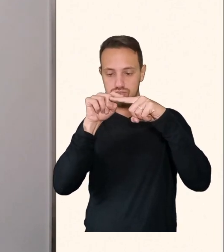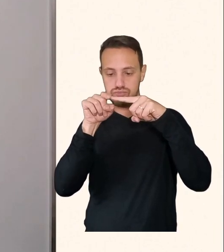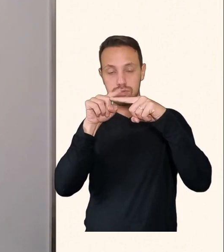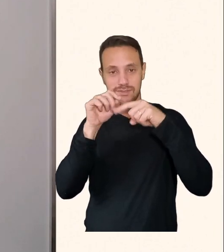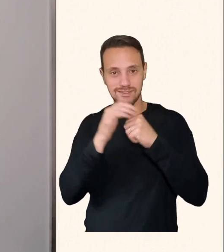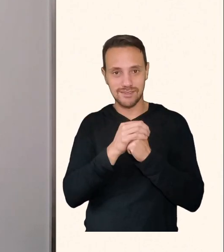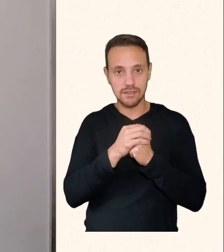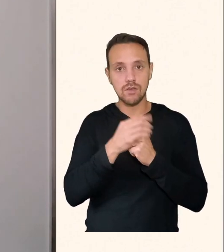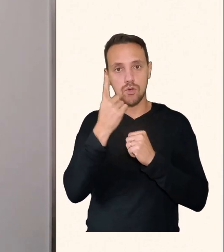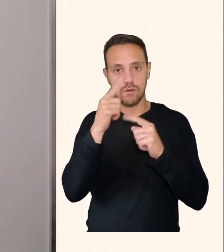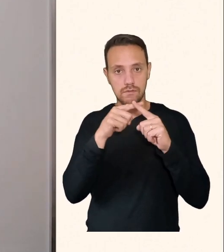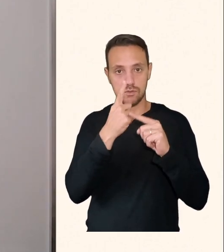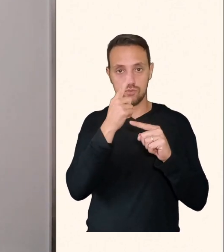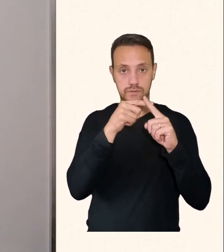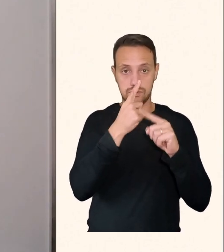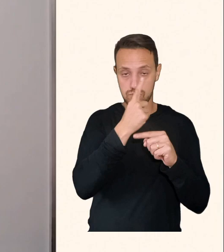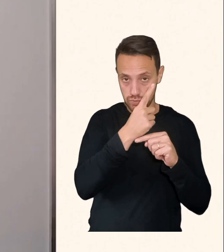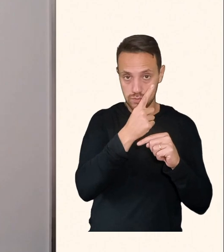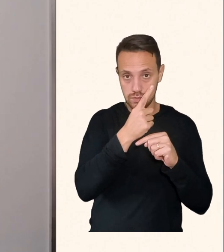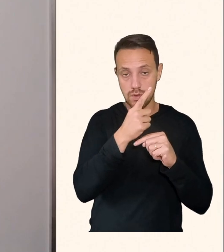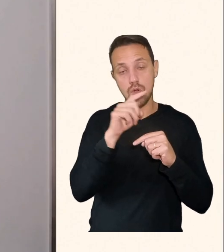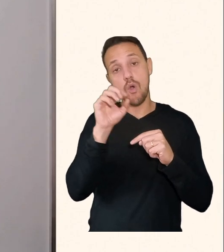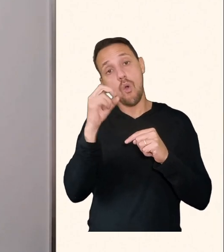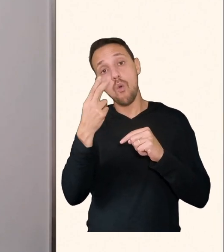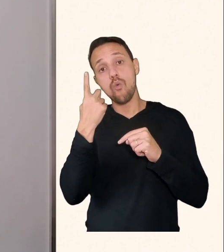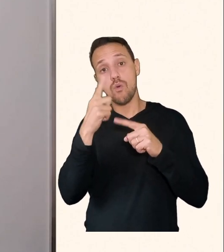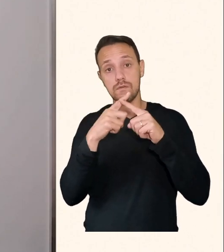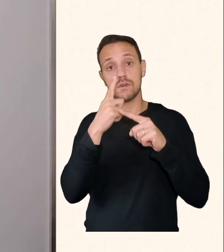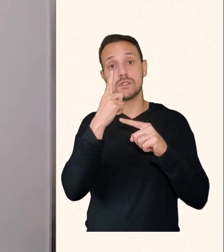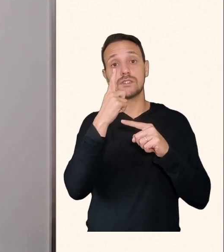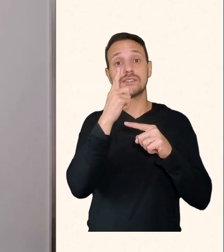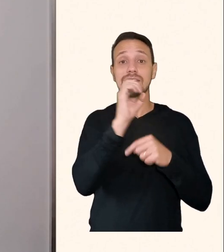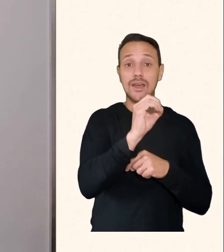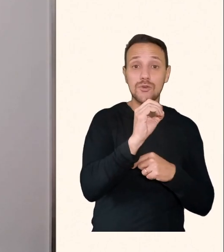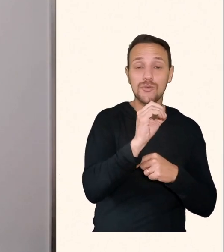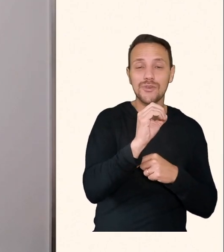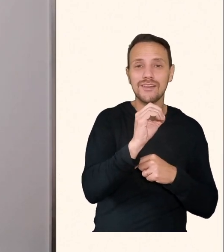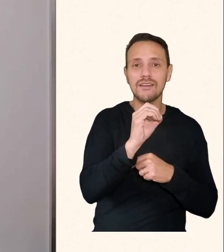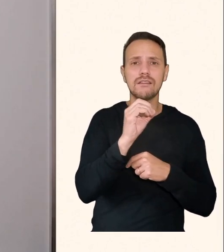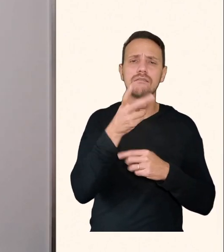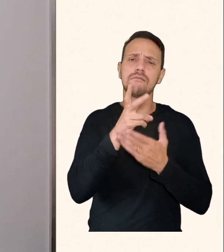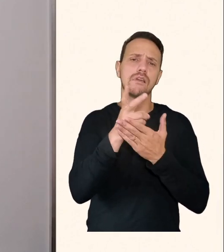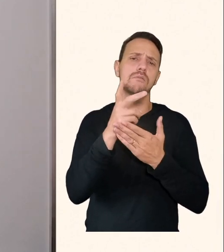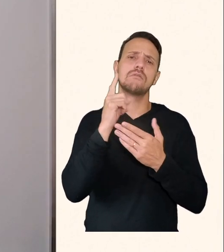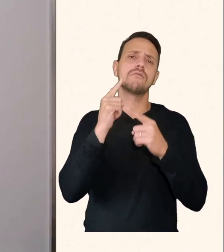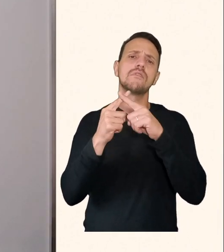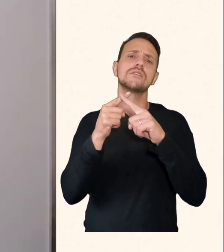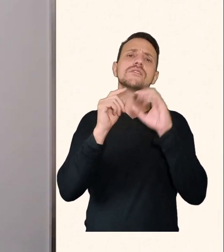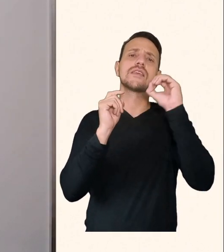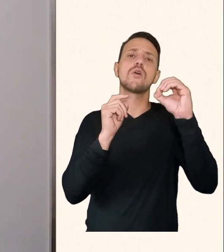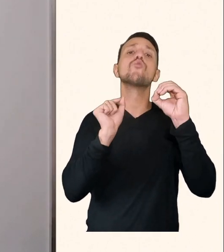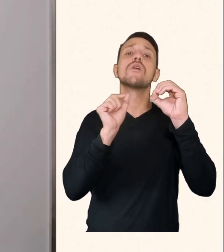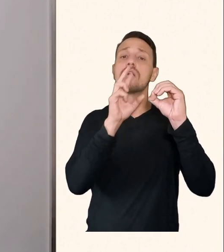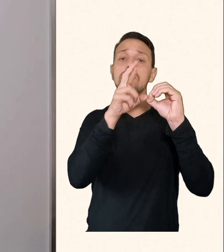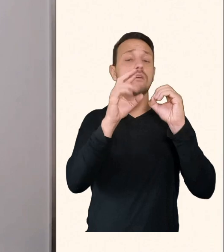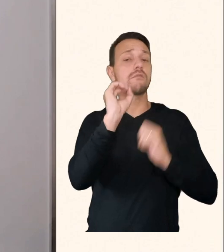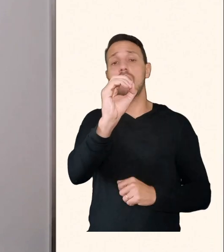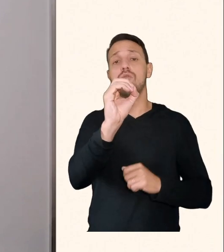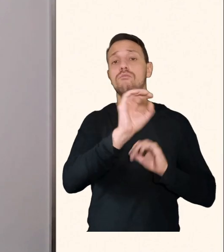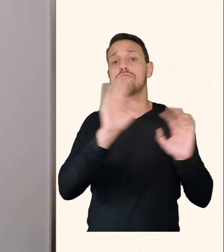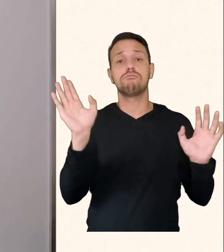Quando que nós vamos ter zero? Quando nós tivermos dois versores, que na verdade é o mesmo versor. Então, o